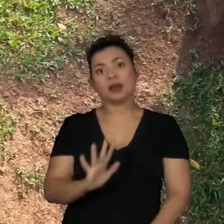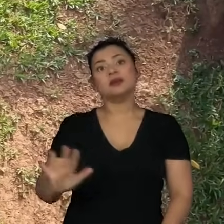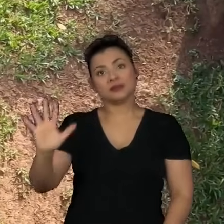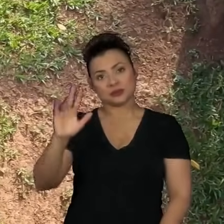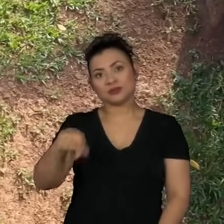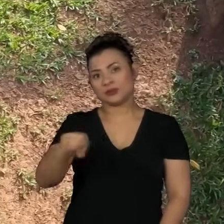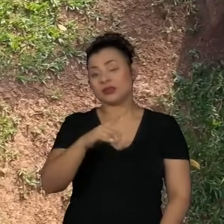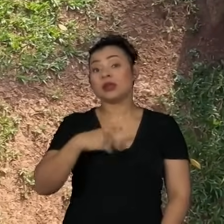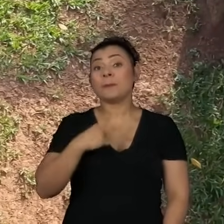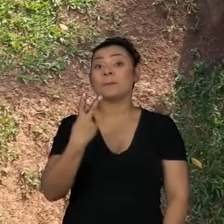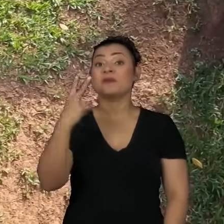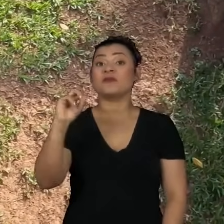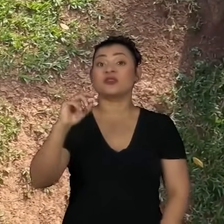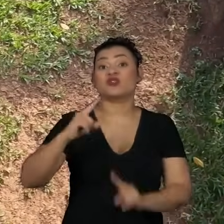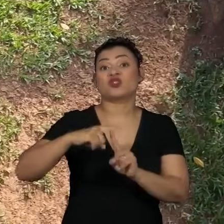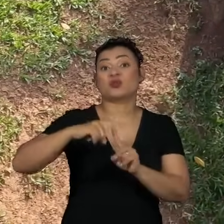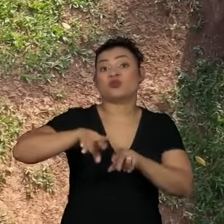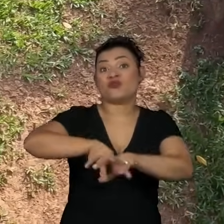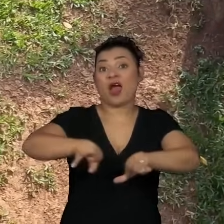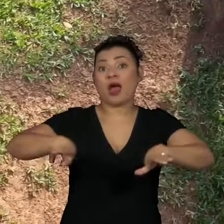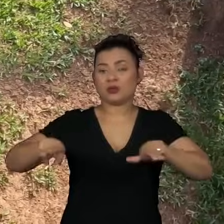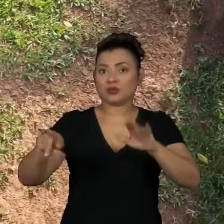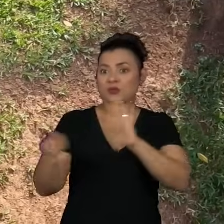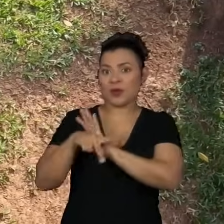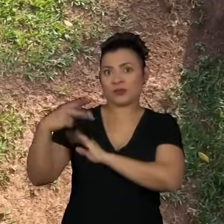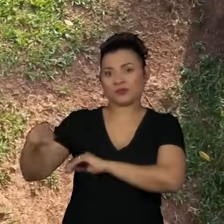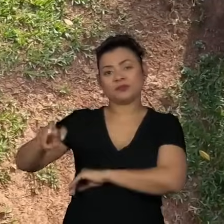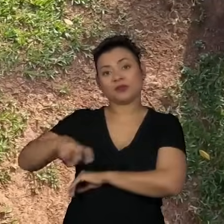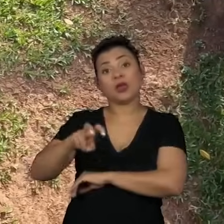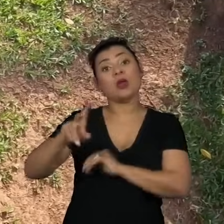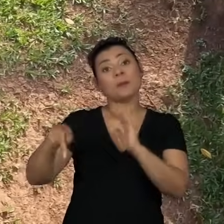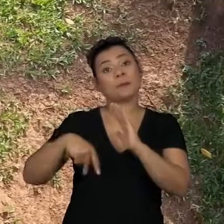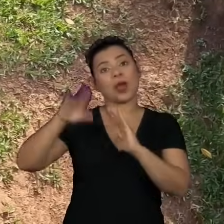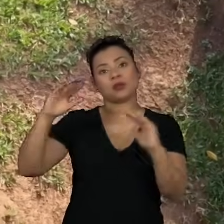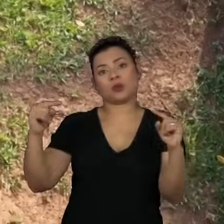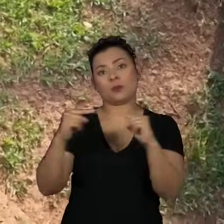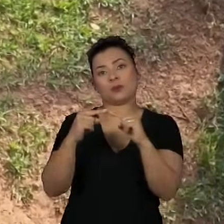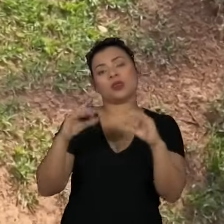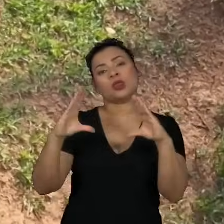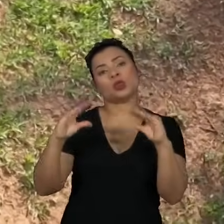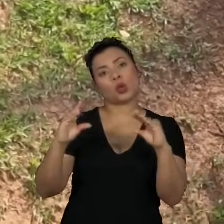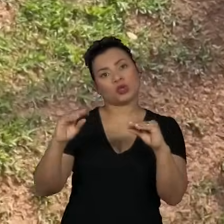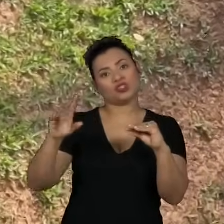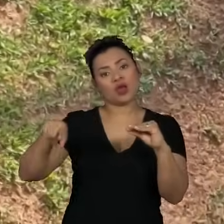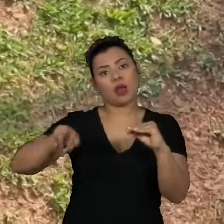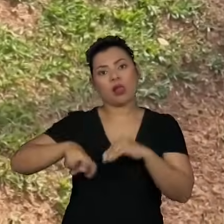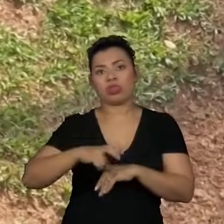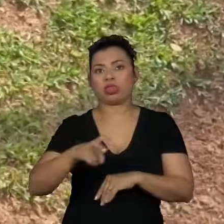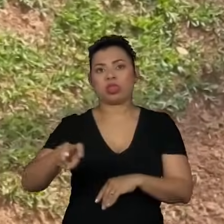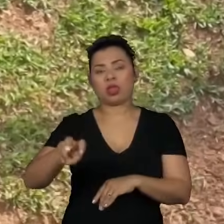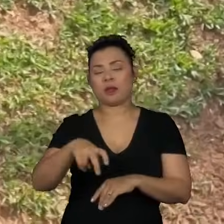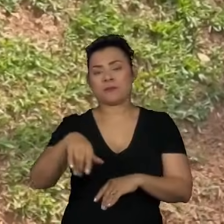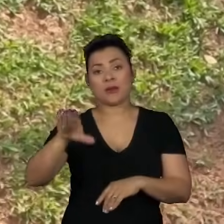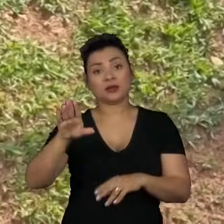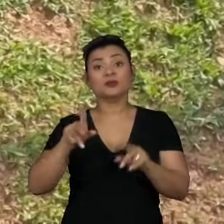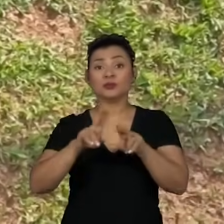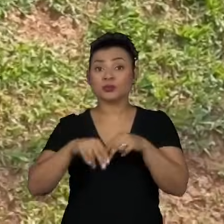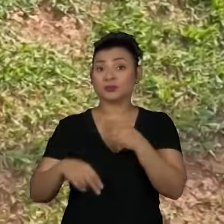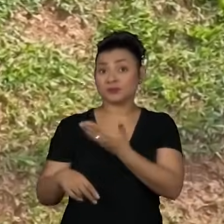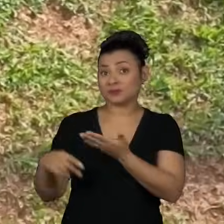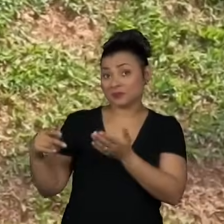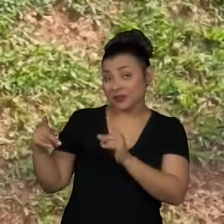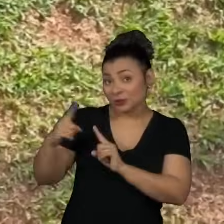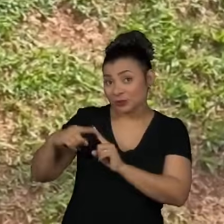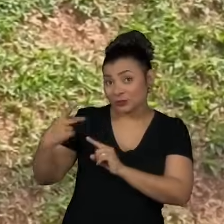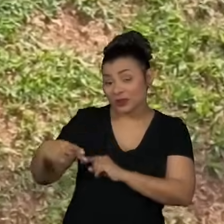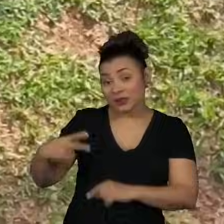espécies de jararaca. Tá. São animais de habitat noturno, né? Então elas saem mais para caçar à noite e tal. E a jararaca,